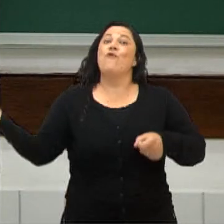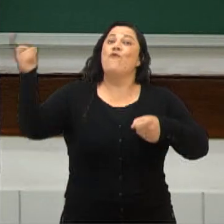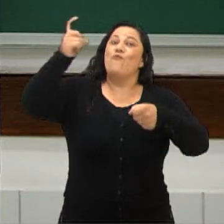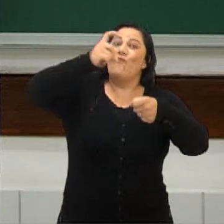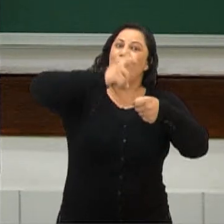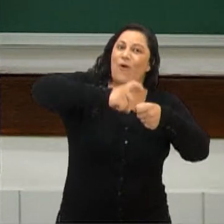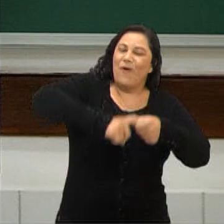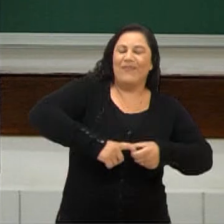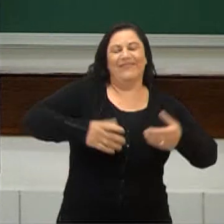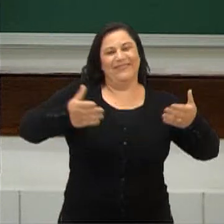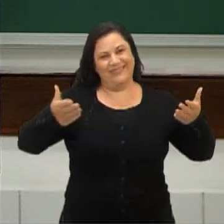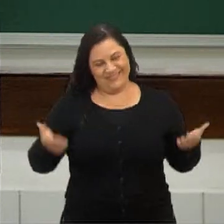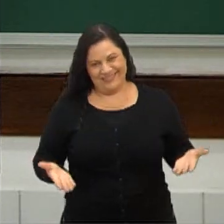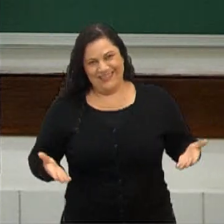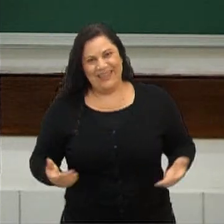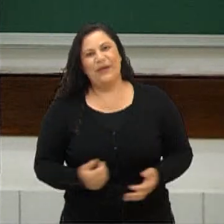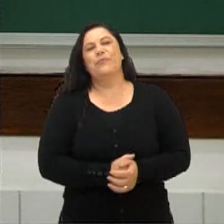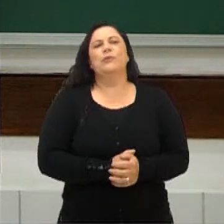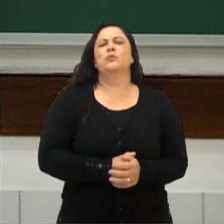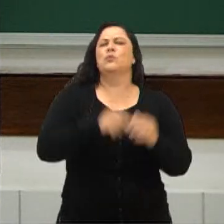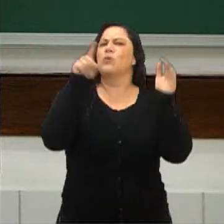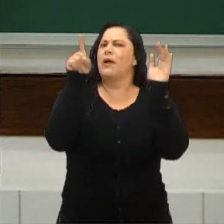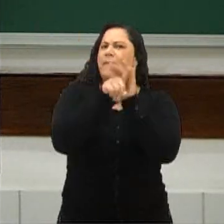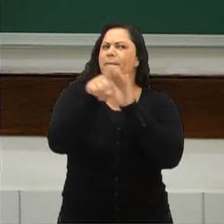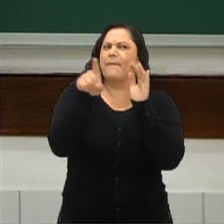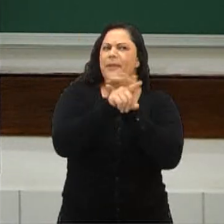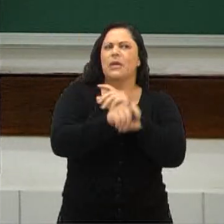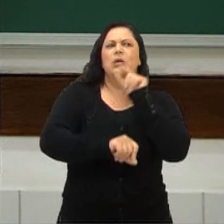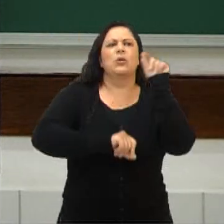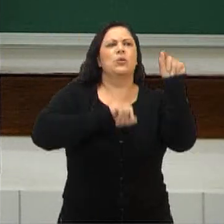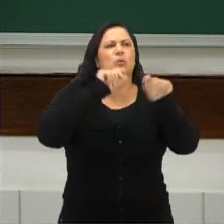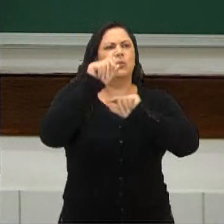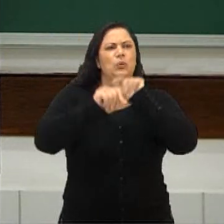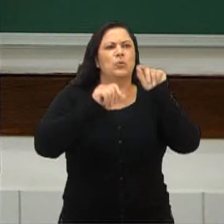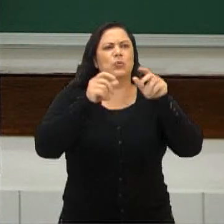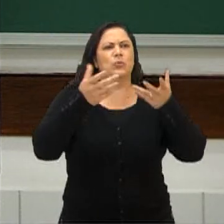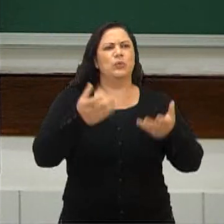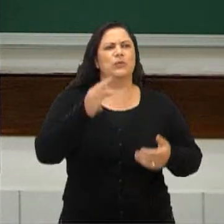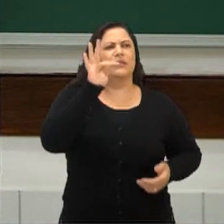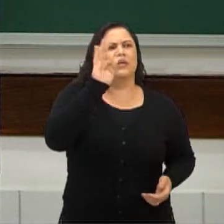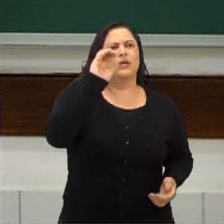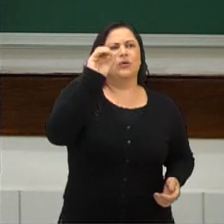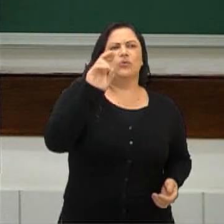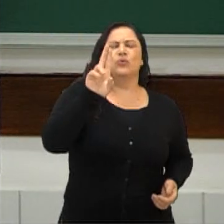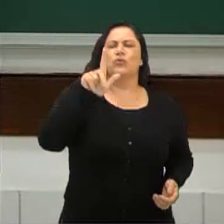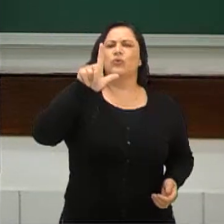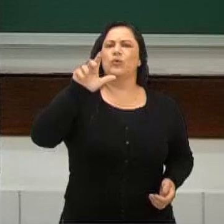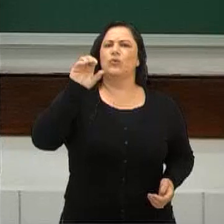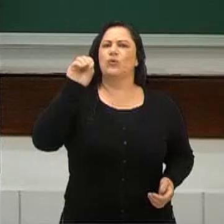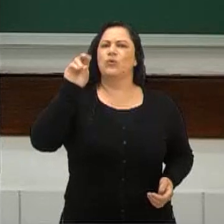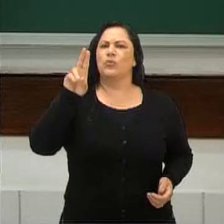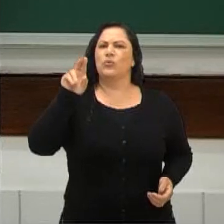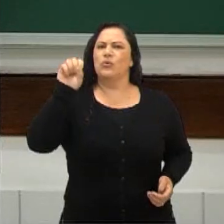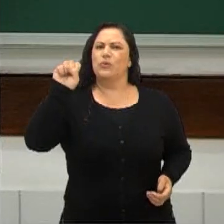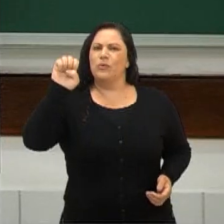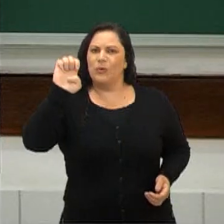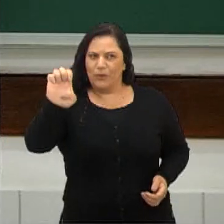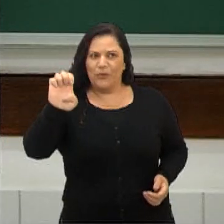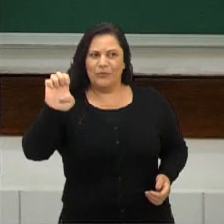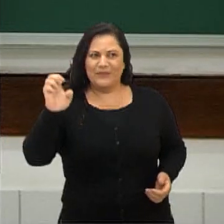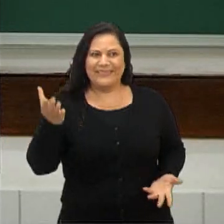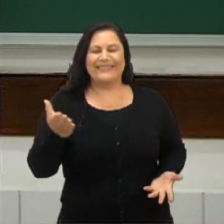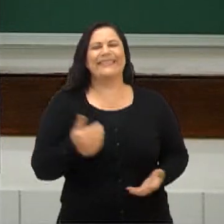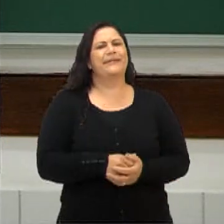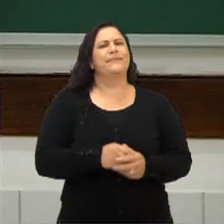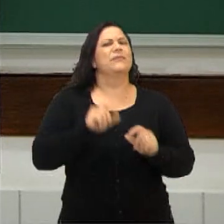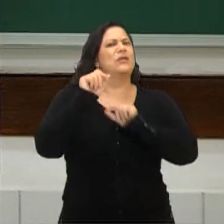Voltamos aqui, né, pessoal, com a pergunta do Toulouse-Lautrec, né, que a gente fez qual foi a maior contribuição nele das artes gráficas,